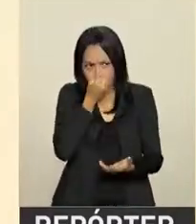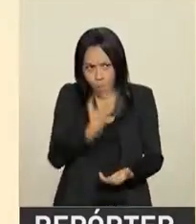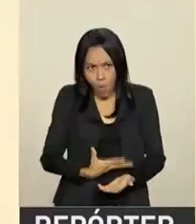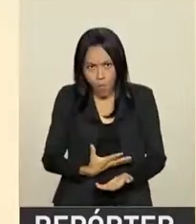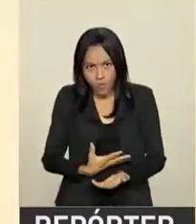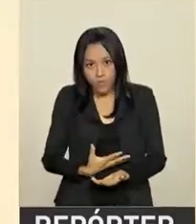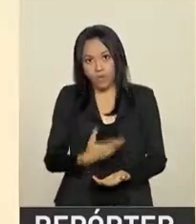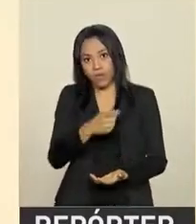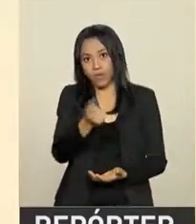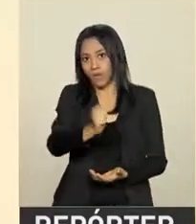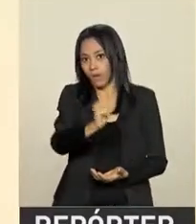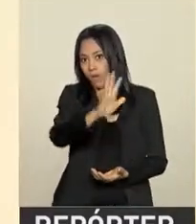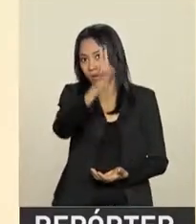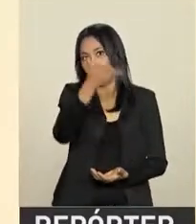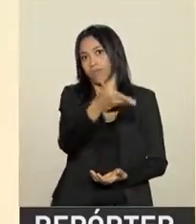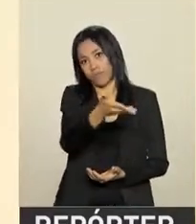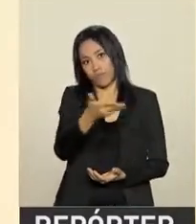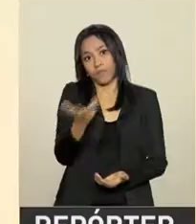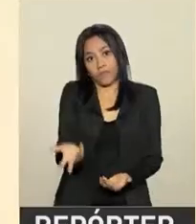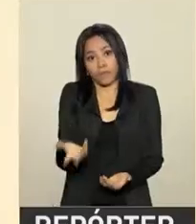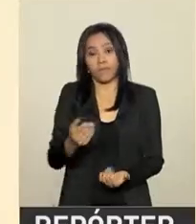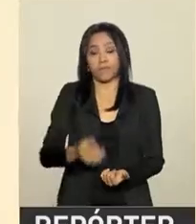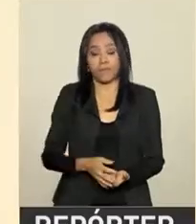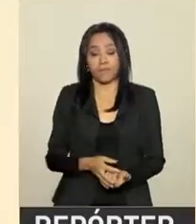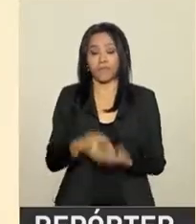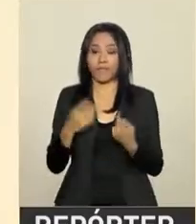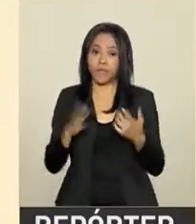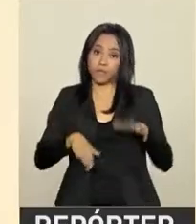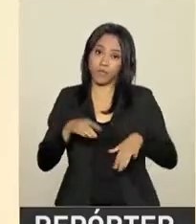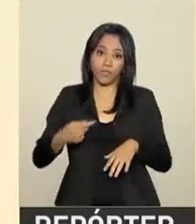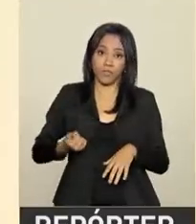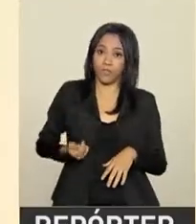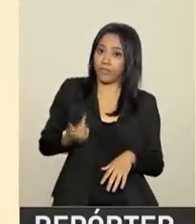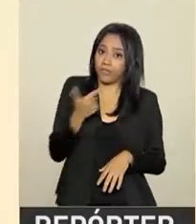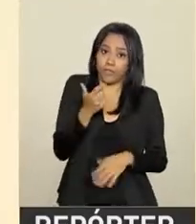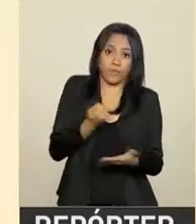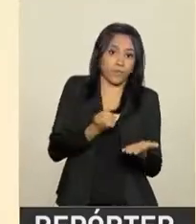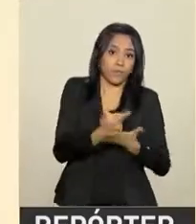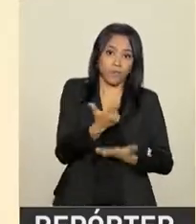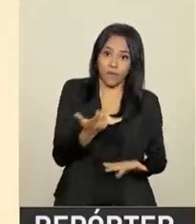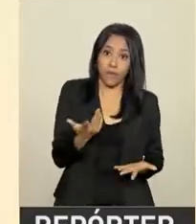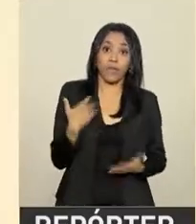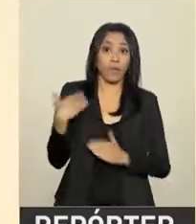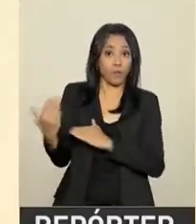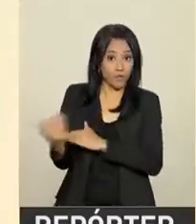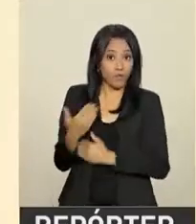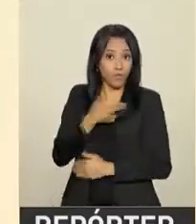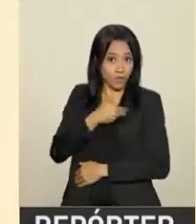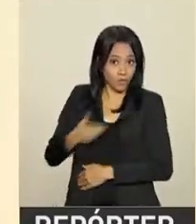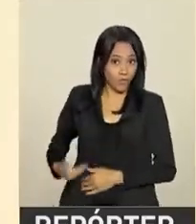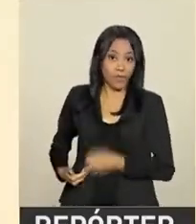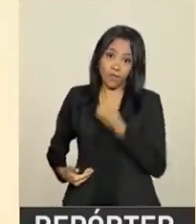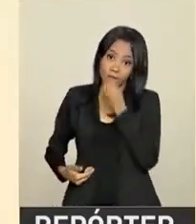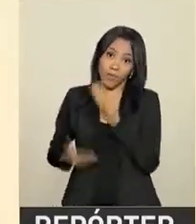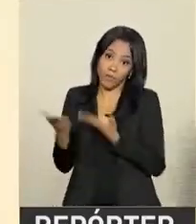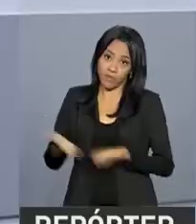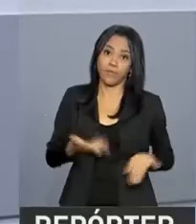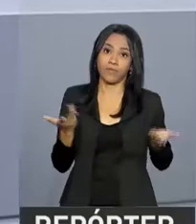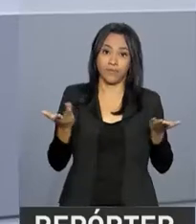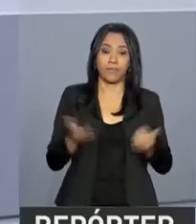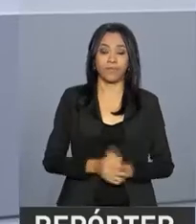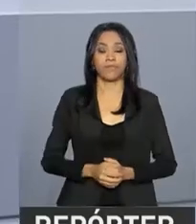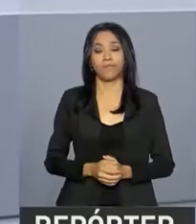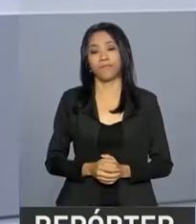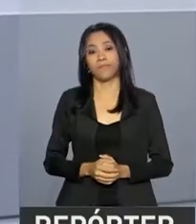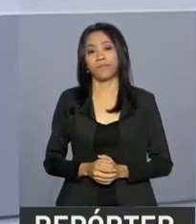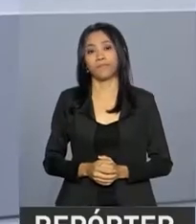ele custa um pouco mais caro então assim às vezes não têm condições de comprar e com a ajuda do governo é sempre bem vinda